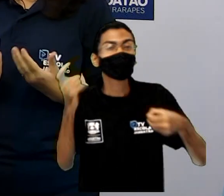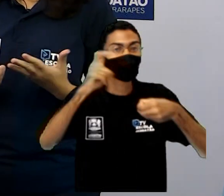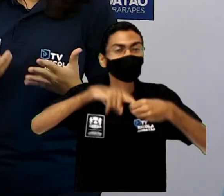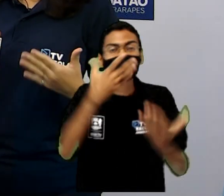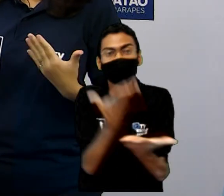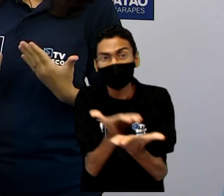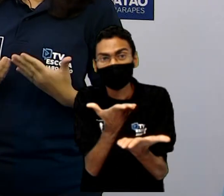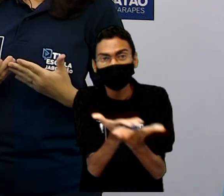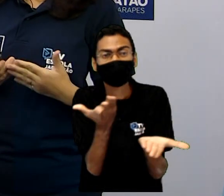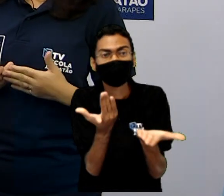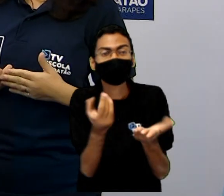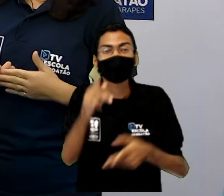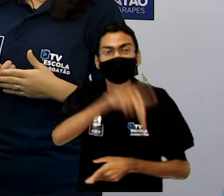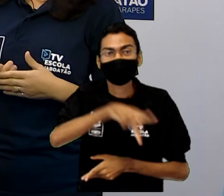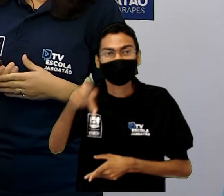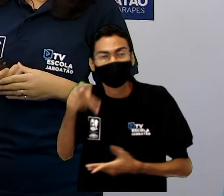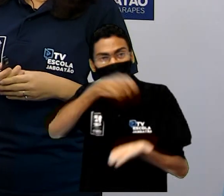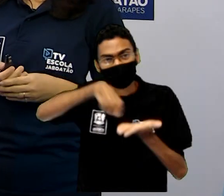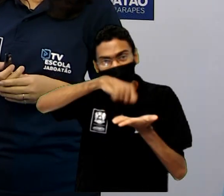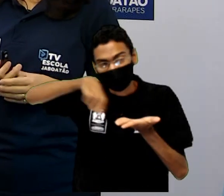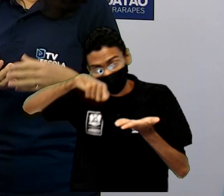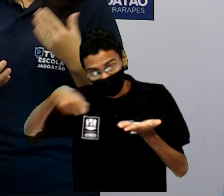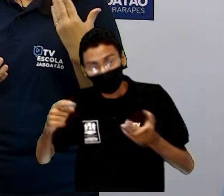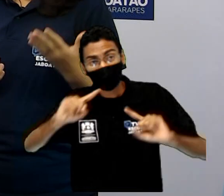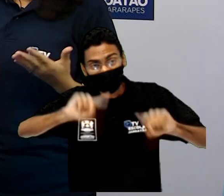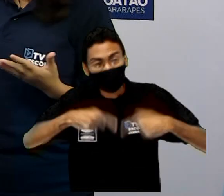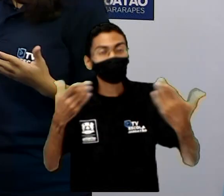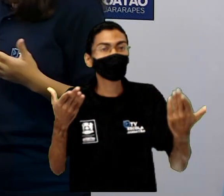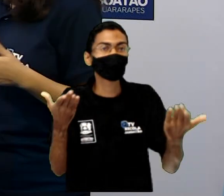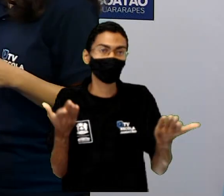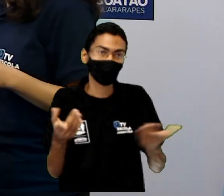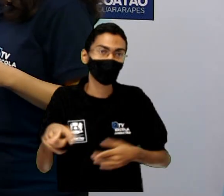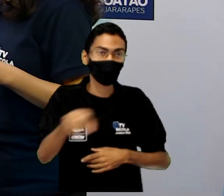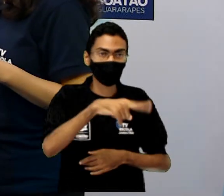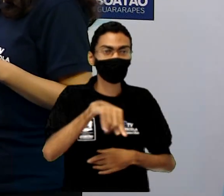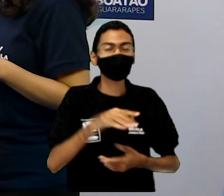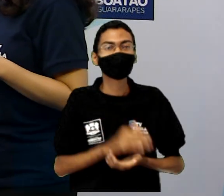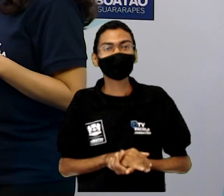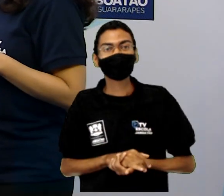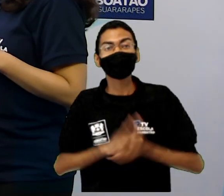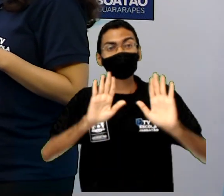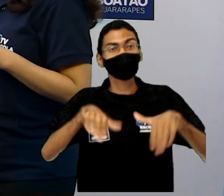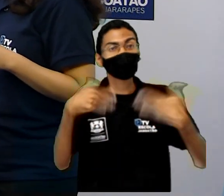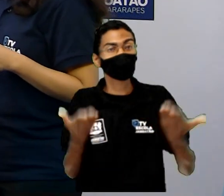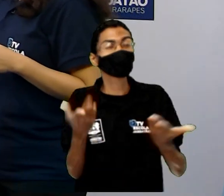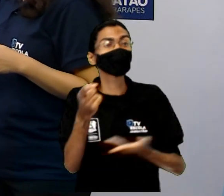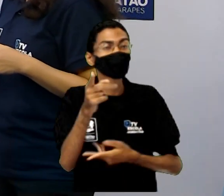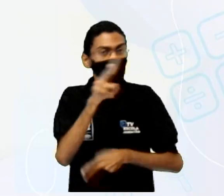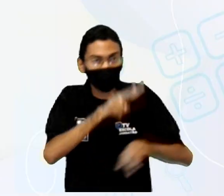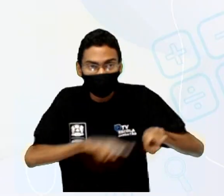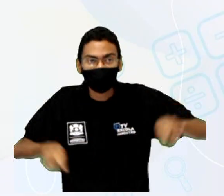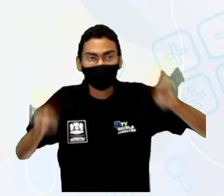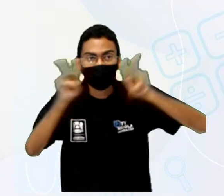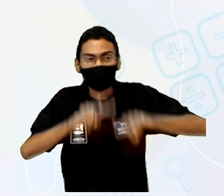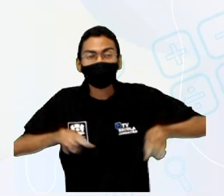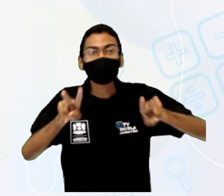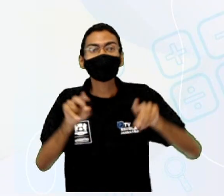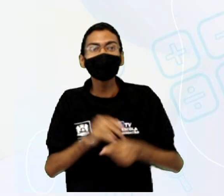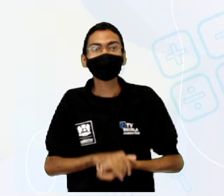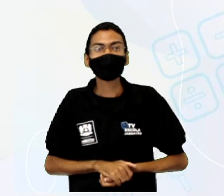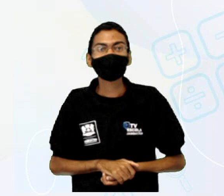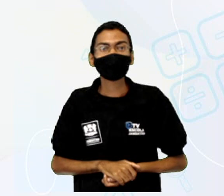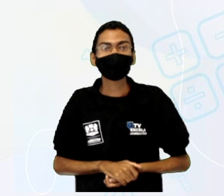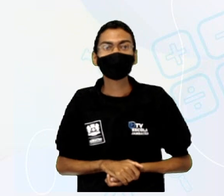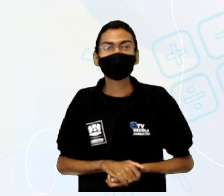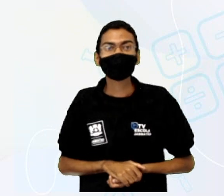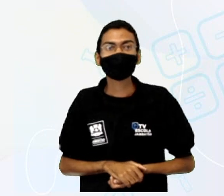aulas, o professor poderá corrigir este desafio para vocês. Então, olha, aqui eu vou colocar para